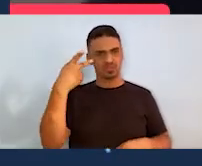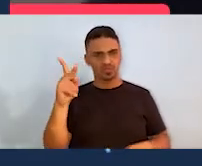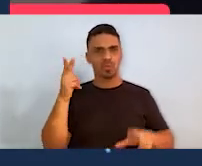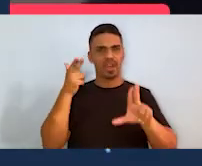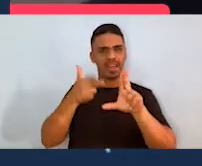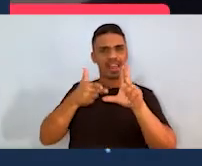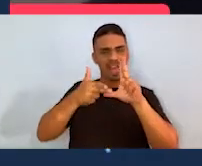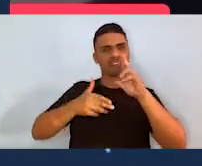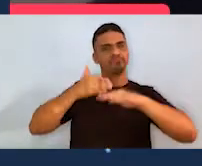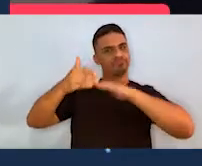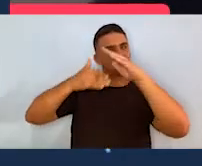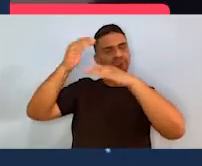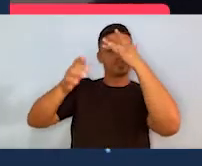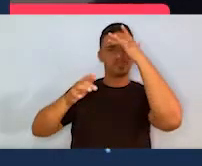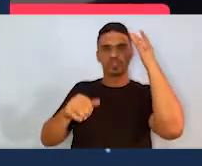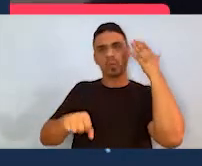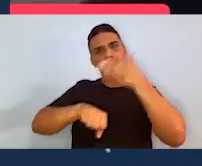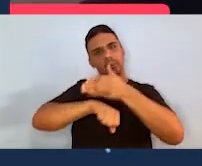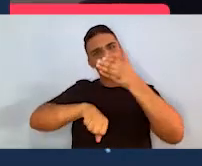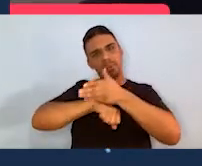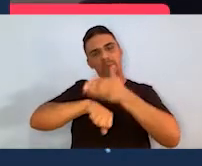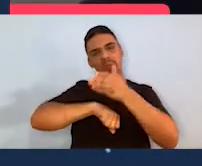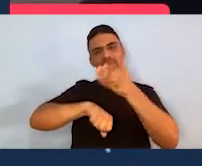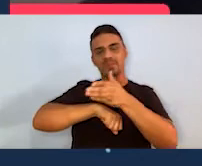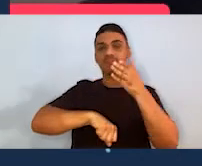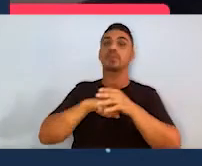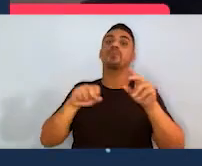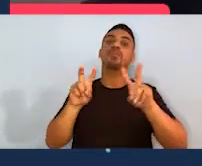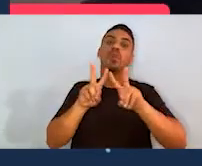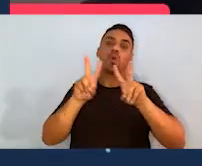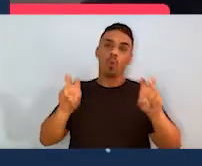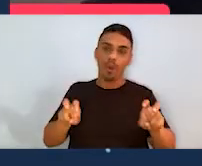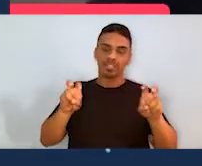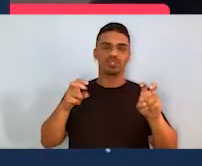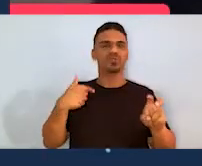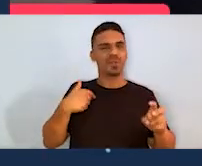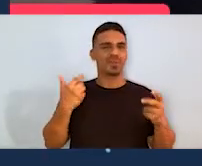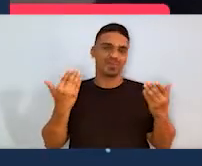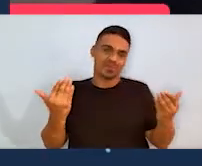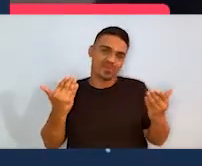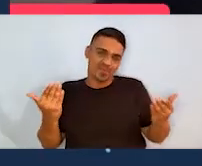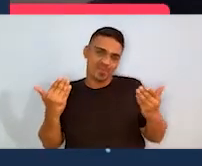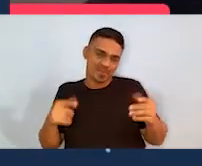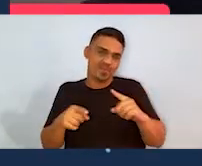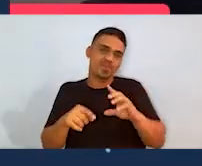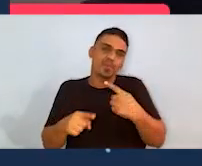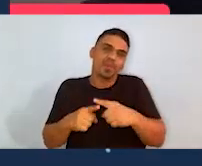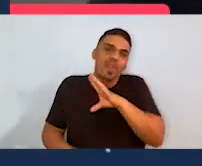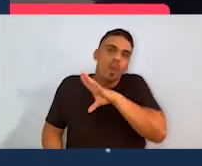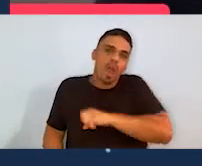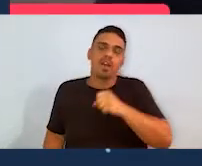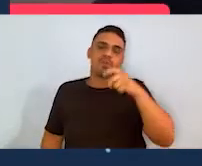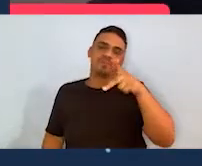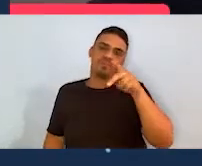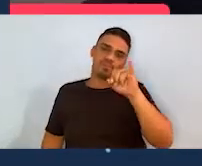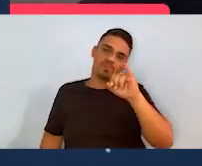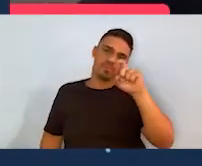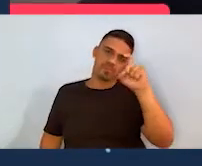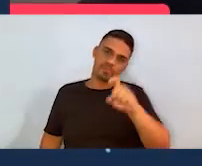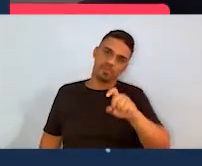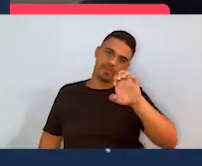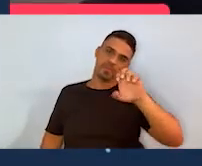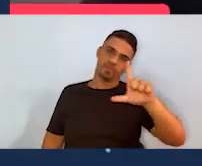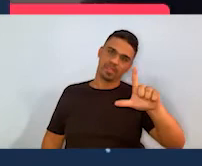sucesso a live, bastante gente estava vendo. O assunto, eu sou suspeito, amo pixel art, e assim,